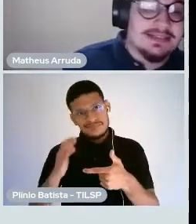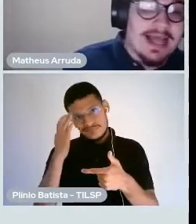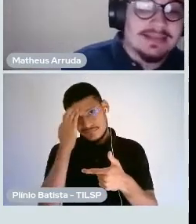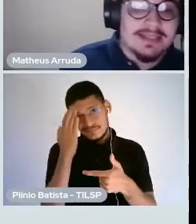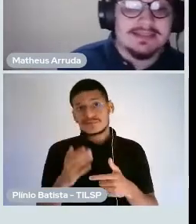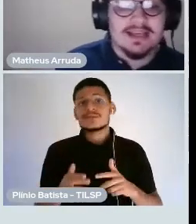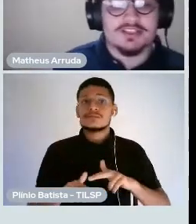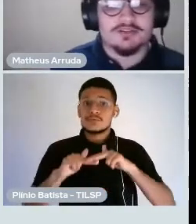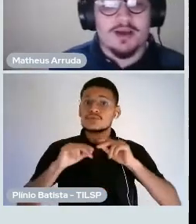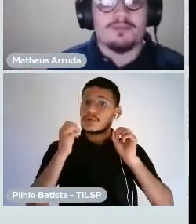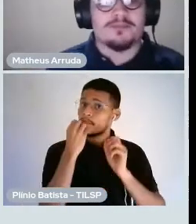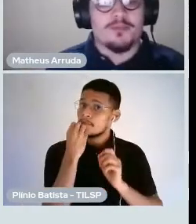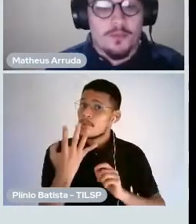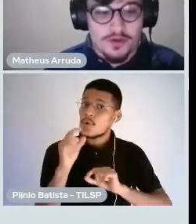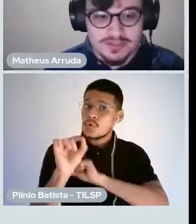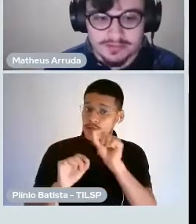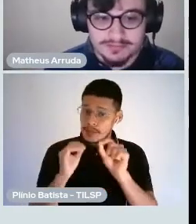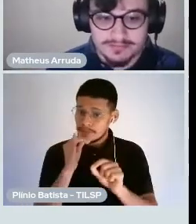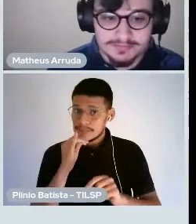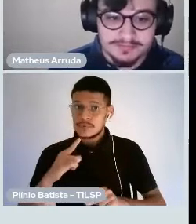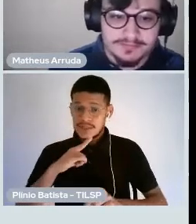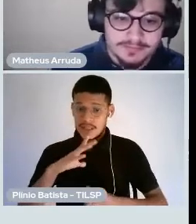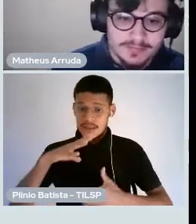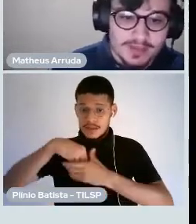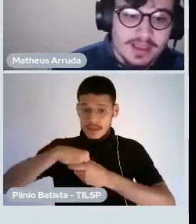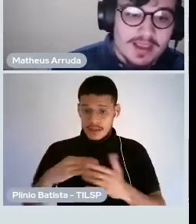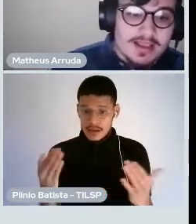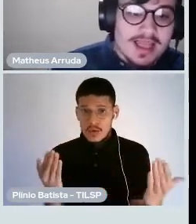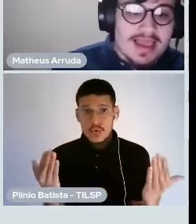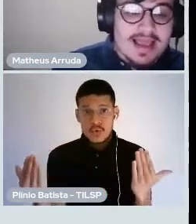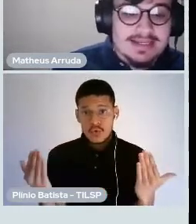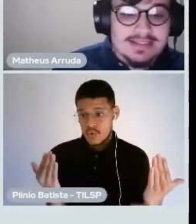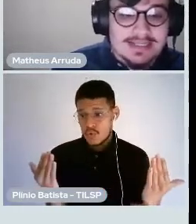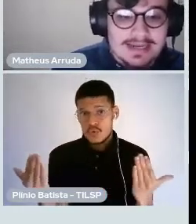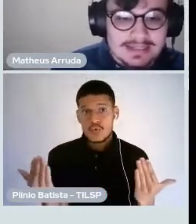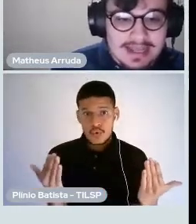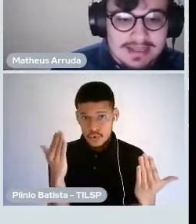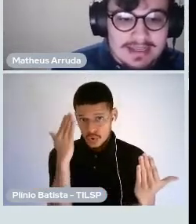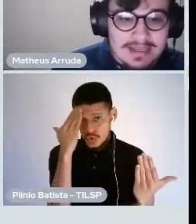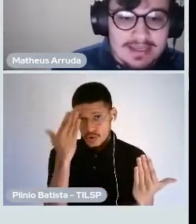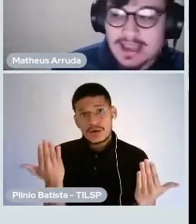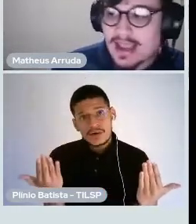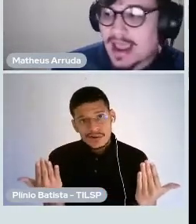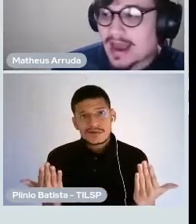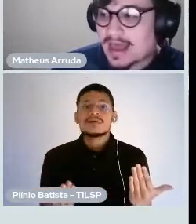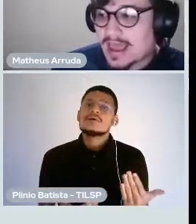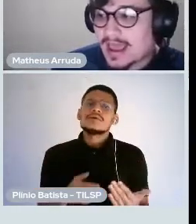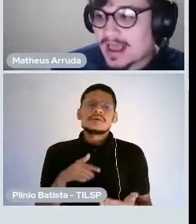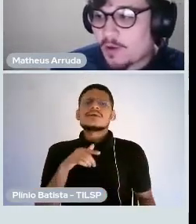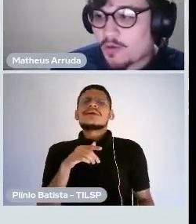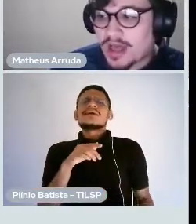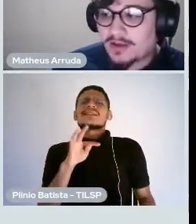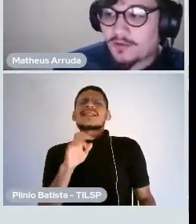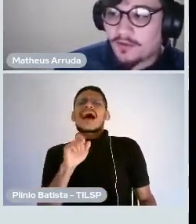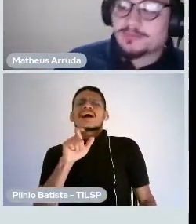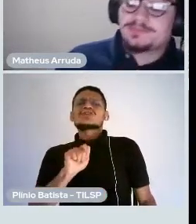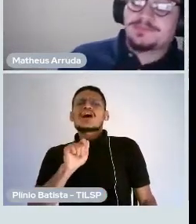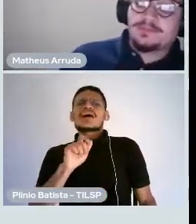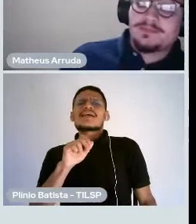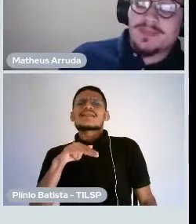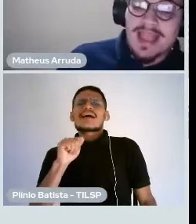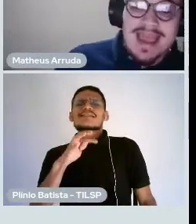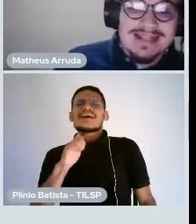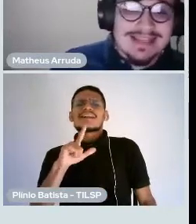taxa de natalidade dentro da questão da proporção. Tá? E a taxa de natalidade aqui, ela é calculada